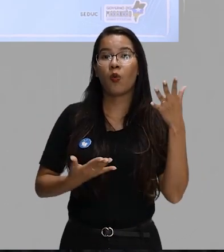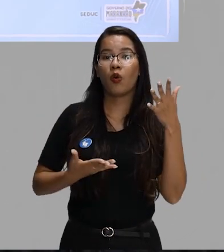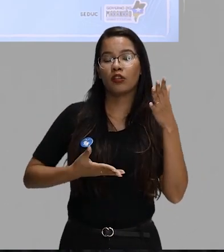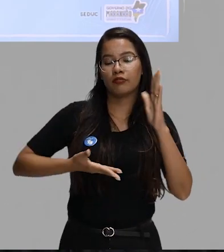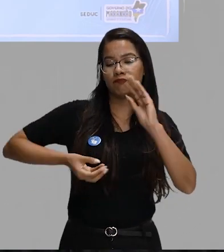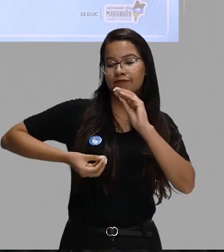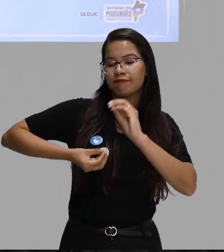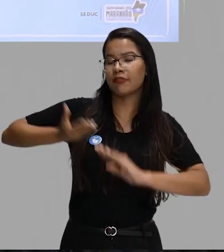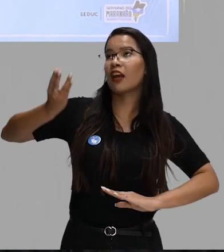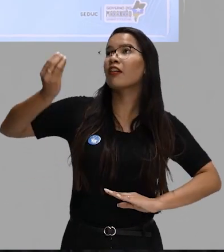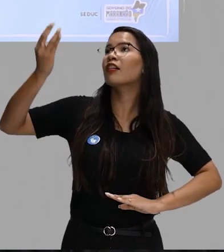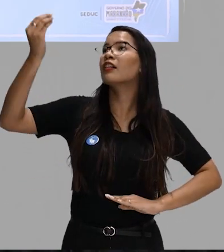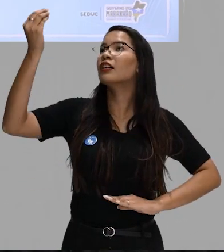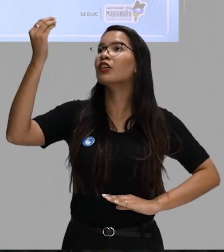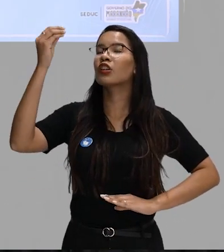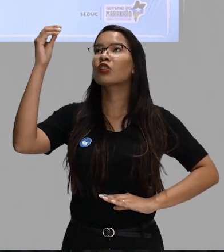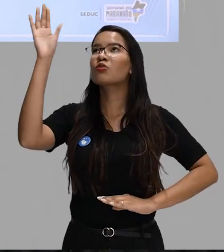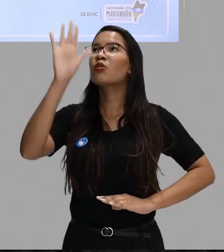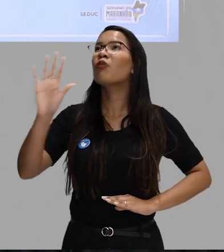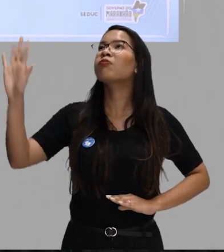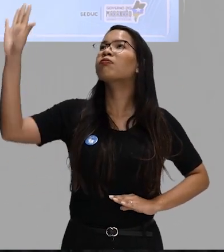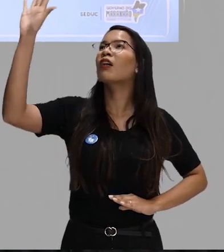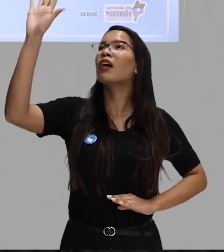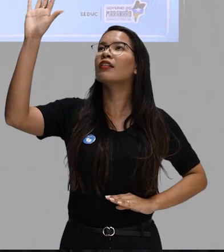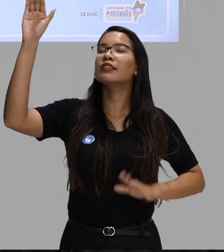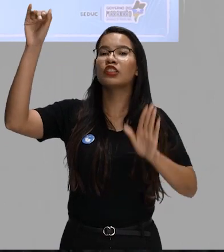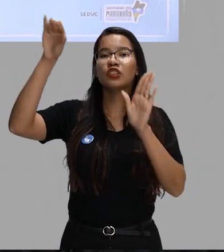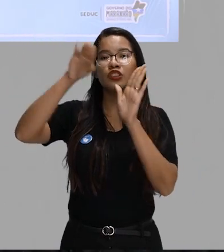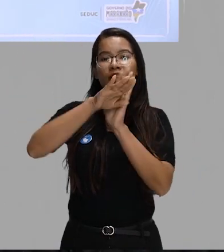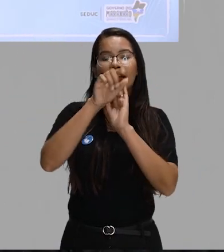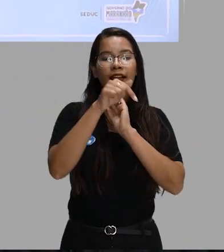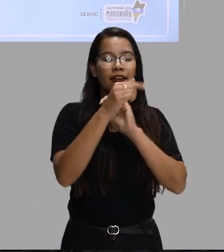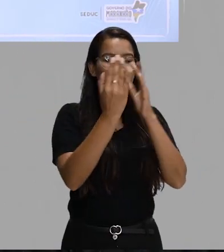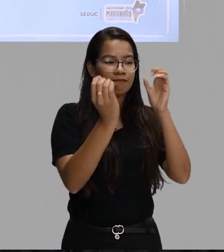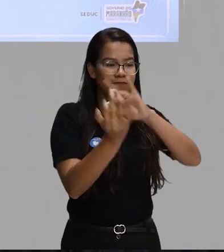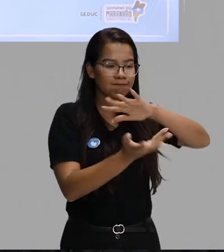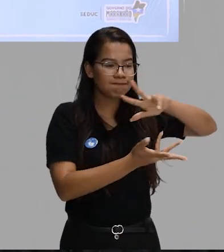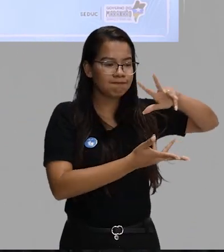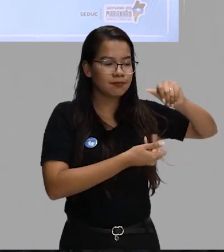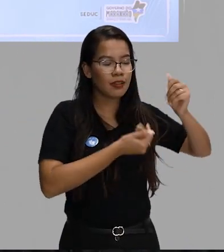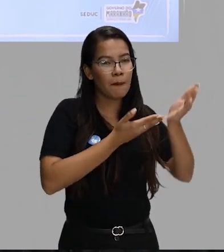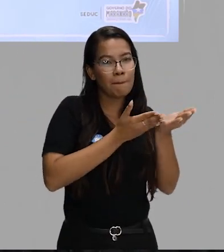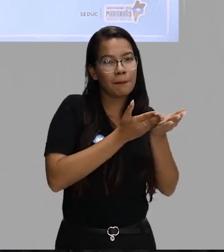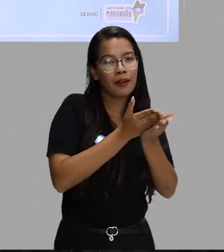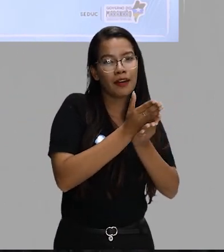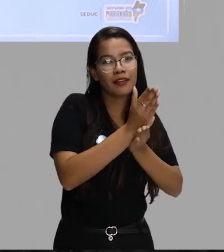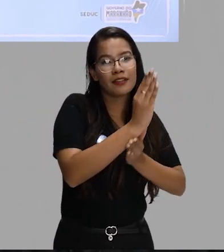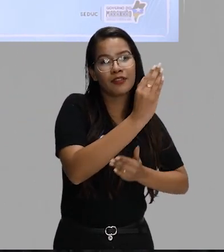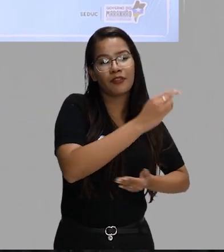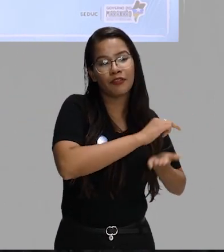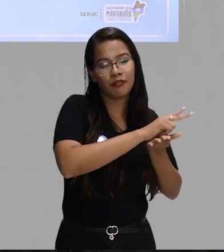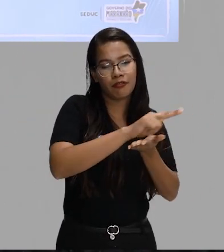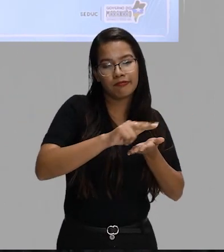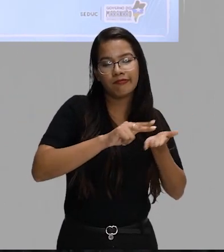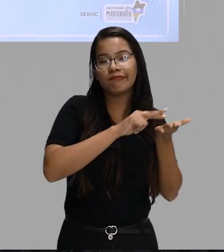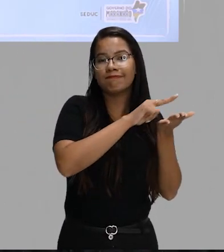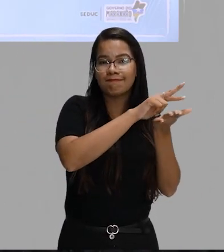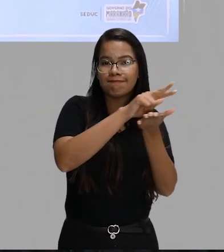do espaço e chega até aqui na Terra, a luz dessas estrelas, elas passam por várias camadas gasosas.